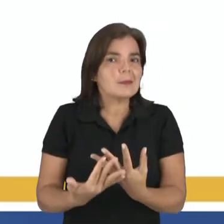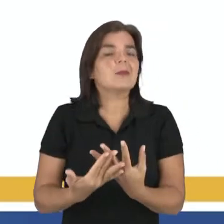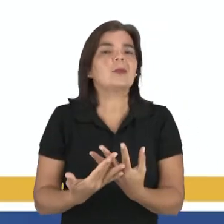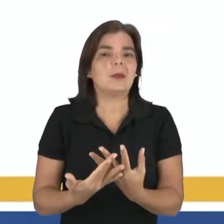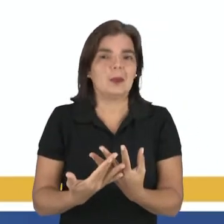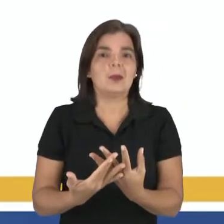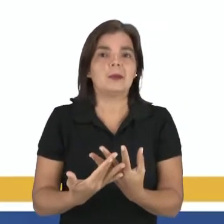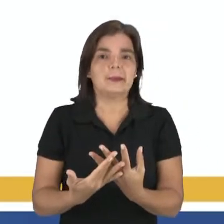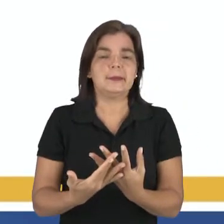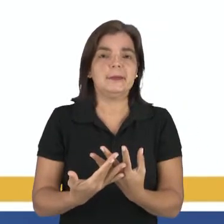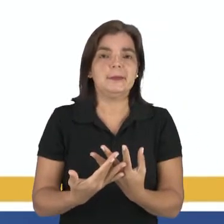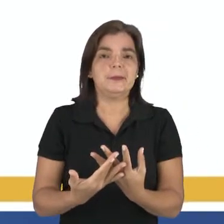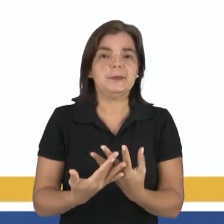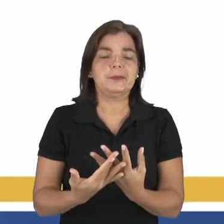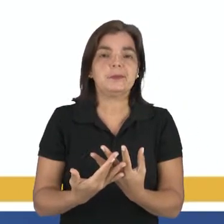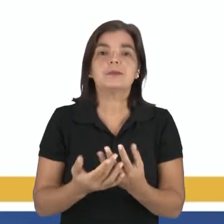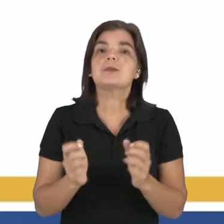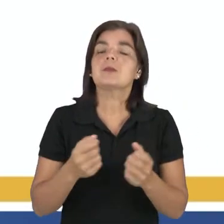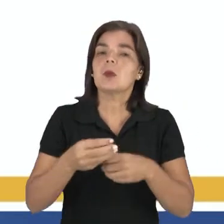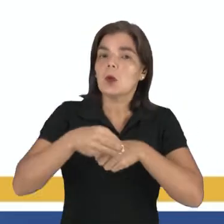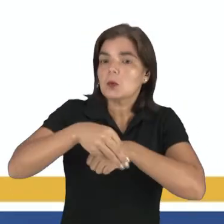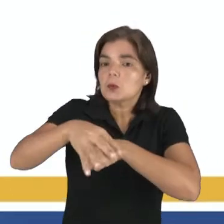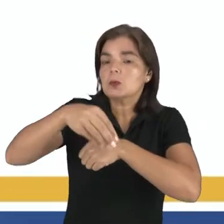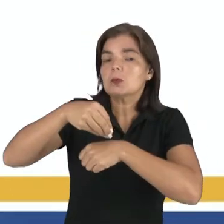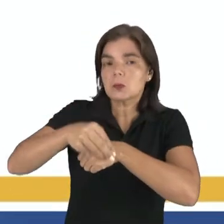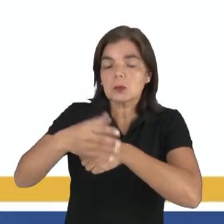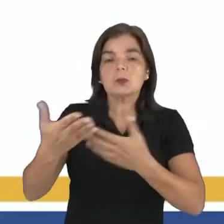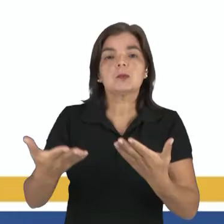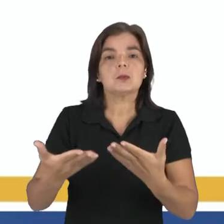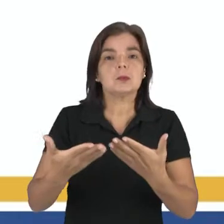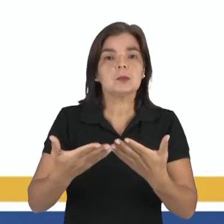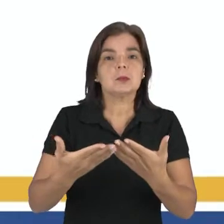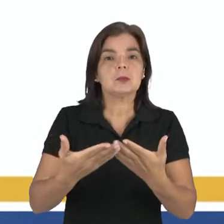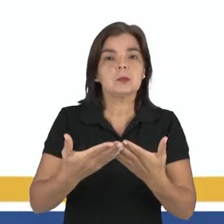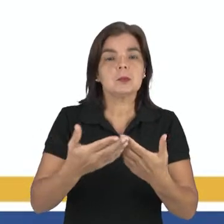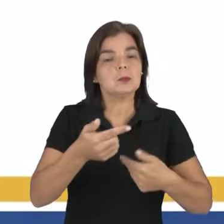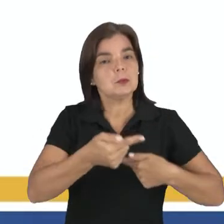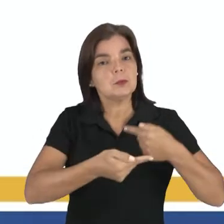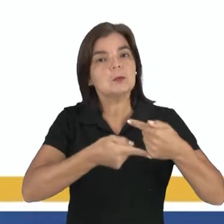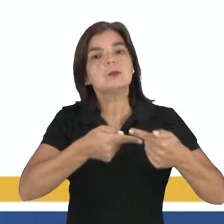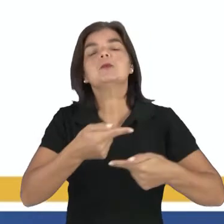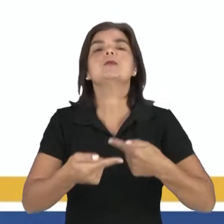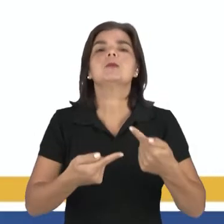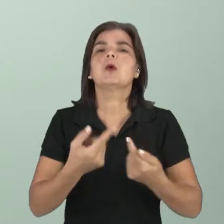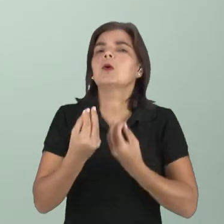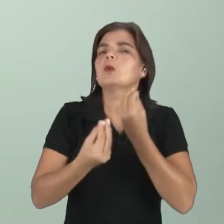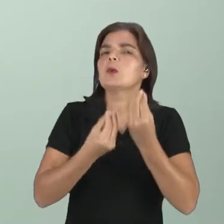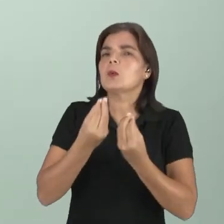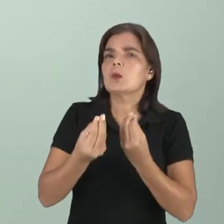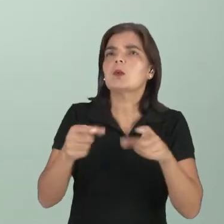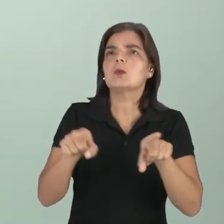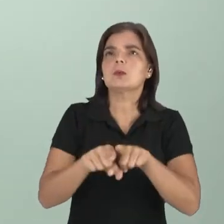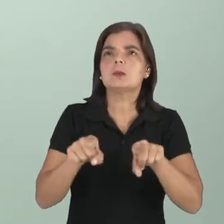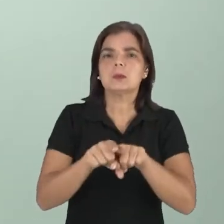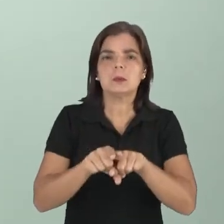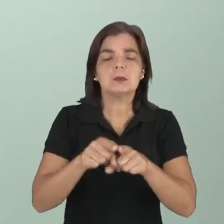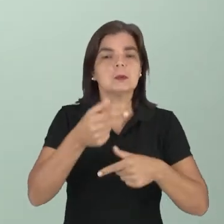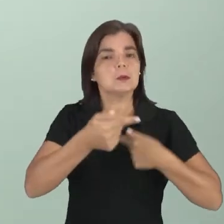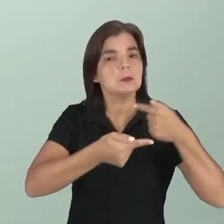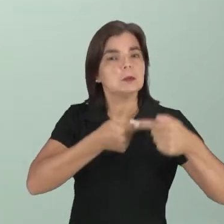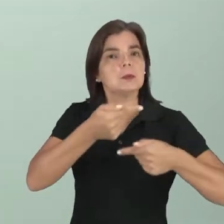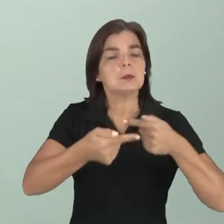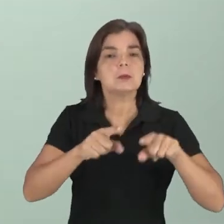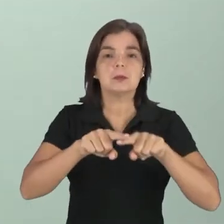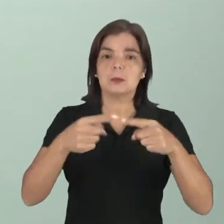como isso era passado de um ser para outro, como isso era passado através das